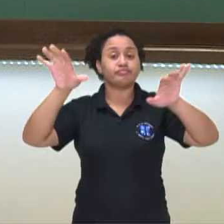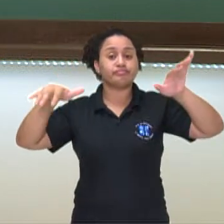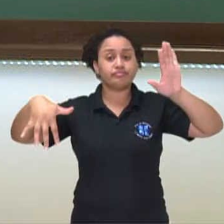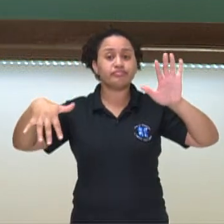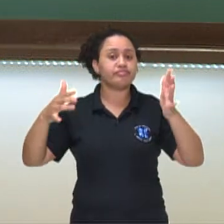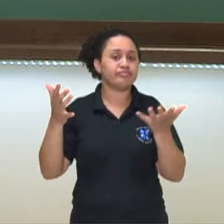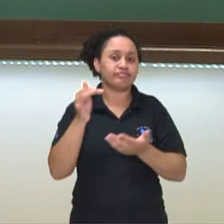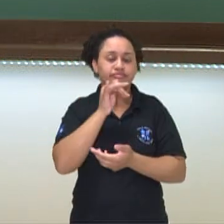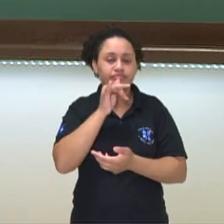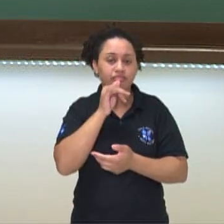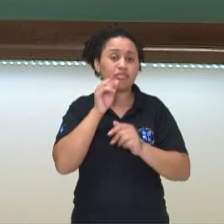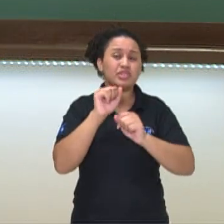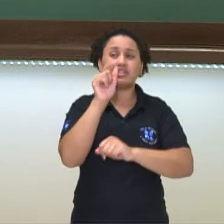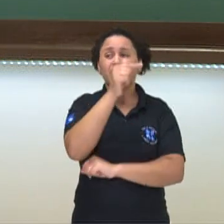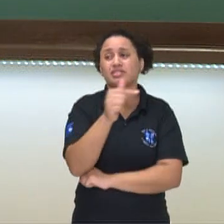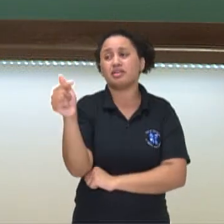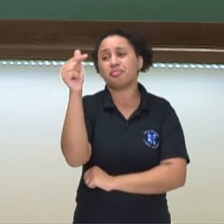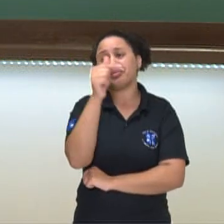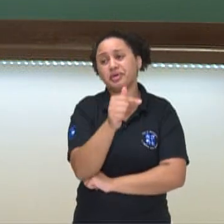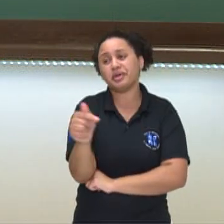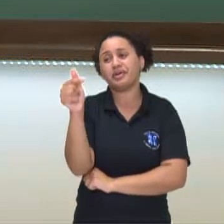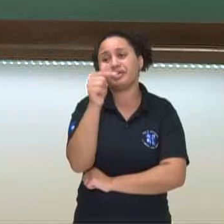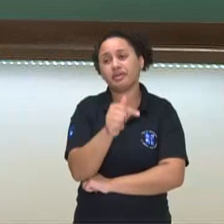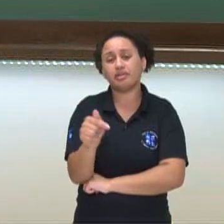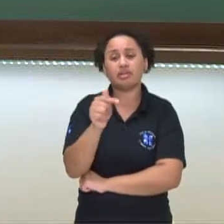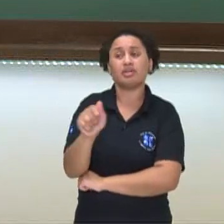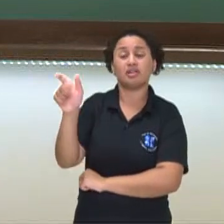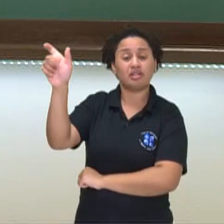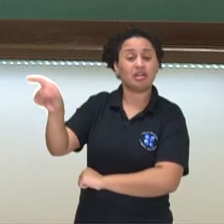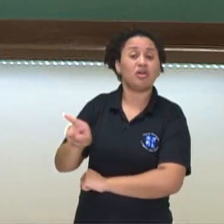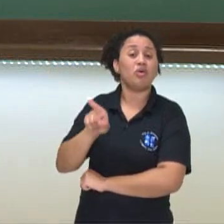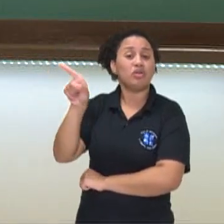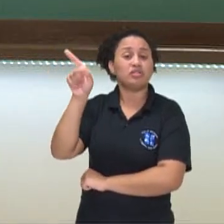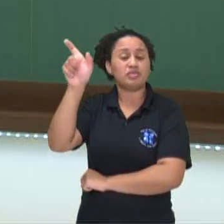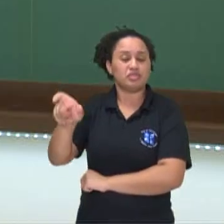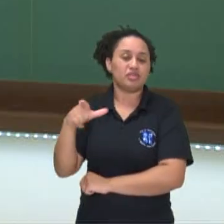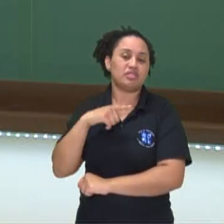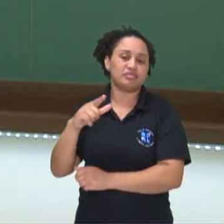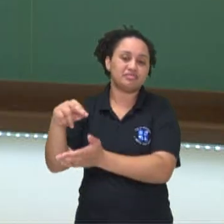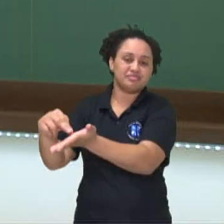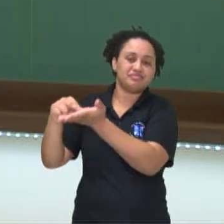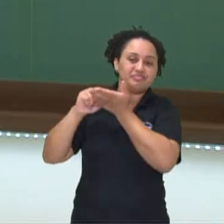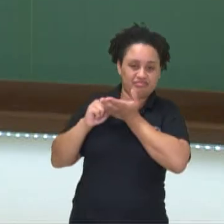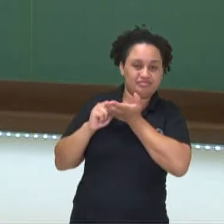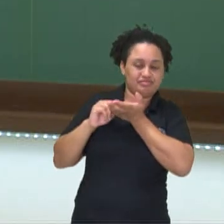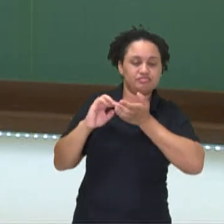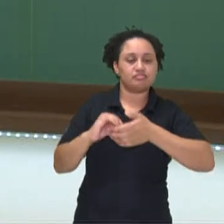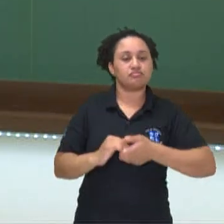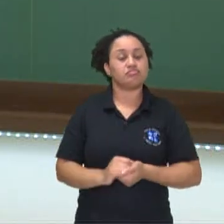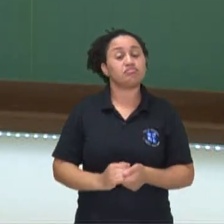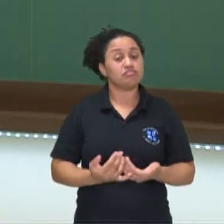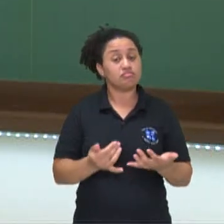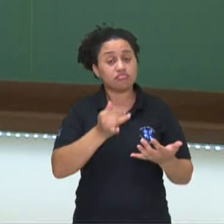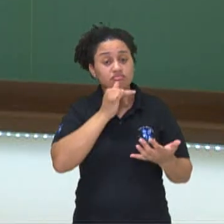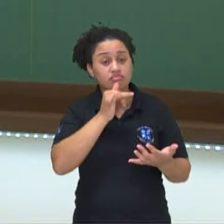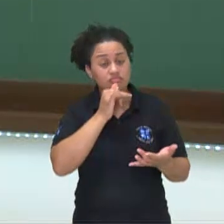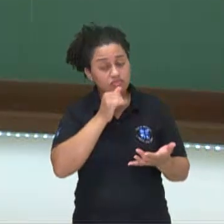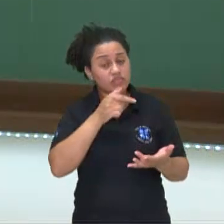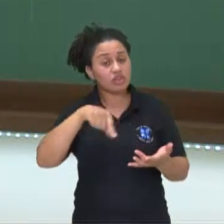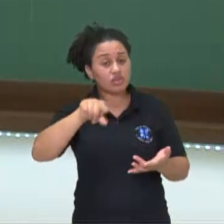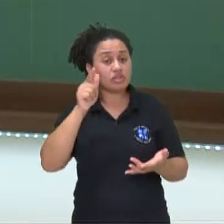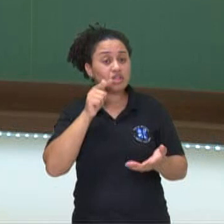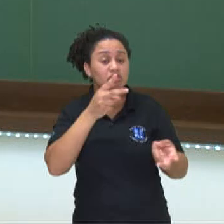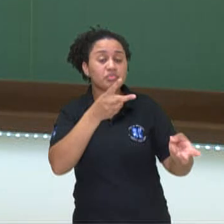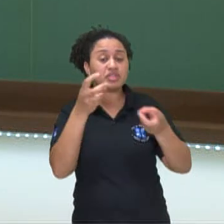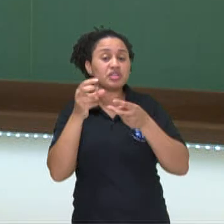a semanas até que a pessoa recebesse essa carta. Nesse exemplo que eu trouxe para você, você consegue perceber a